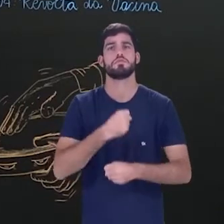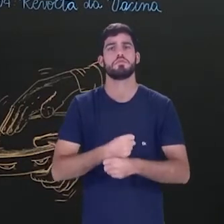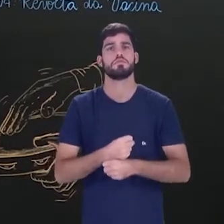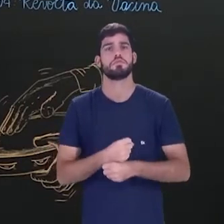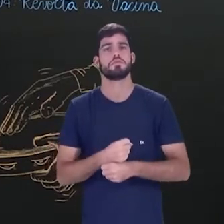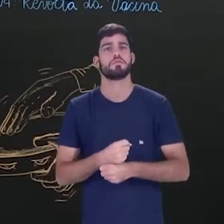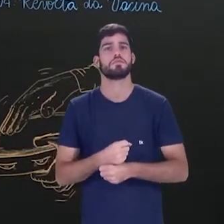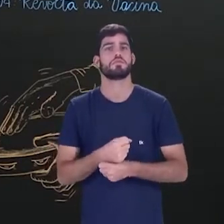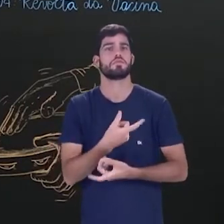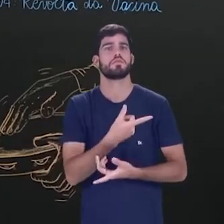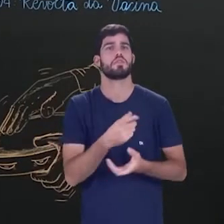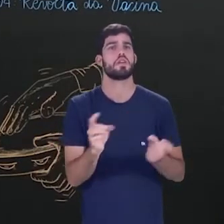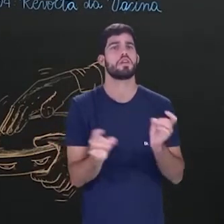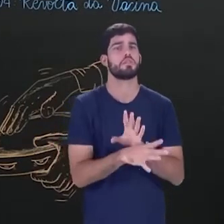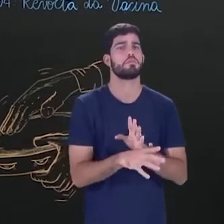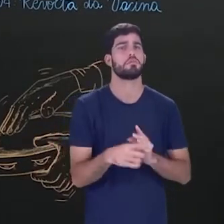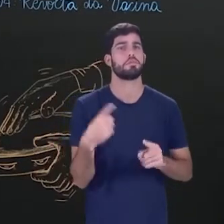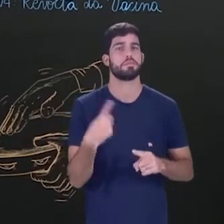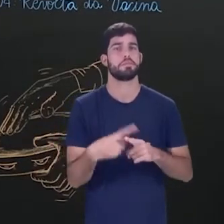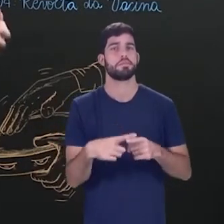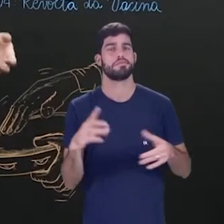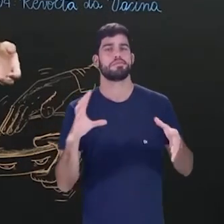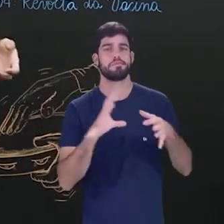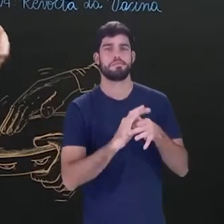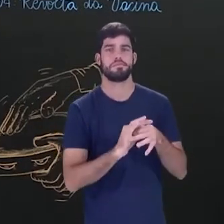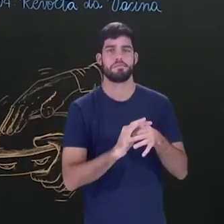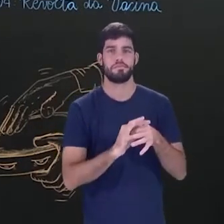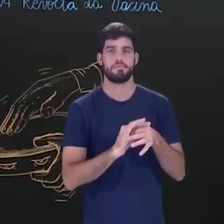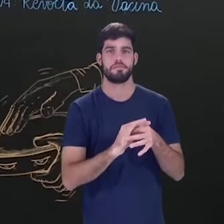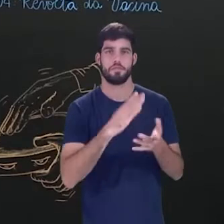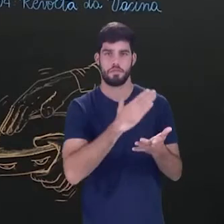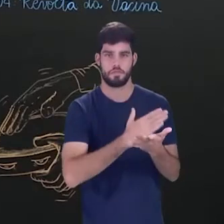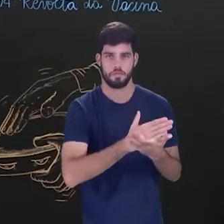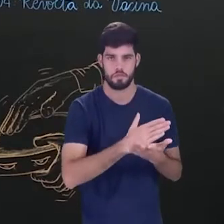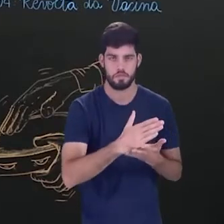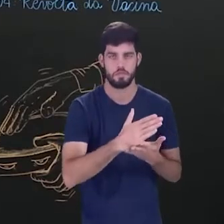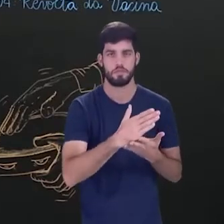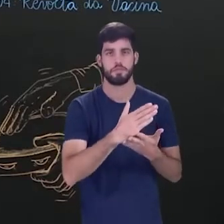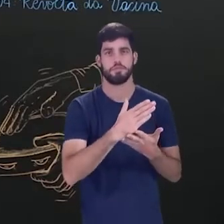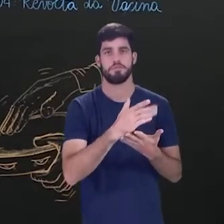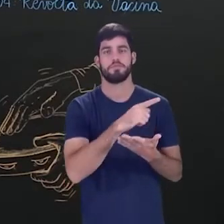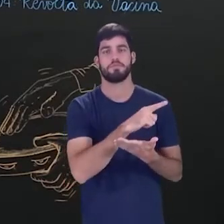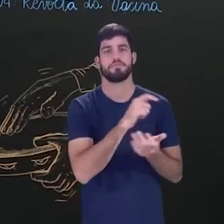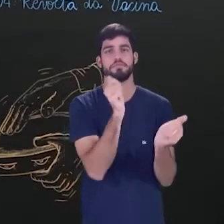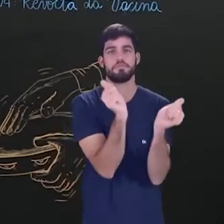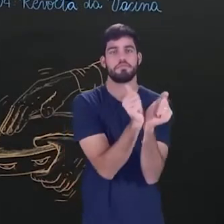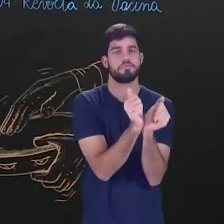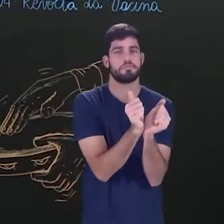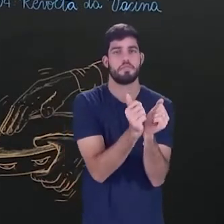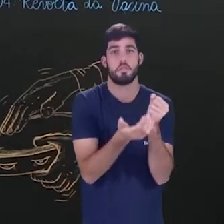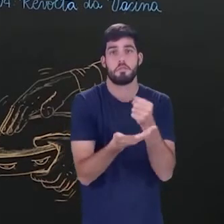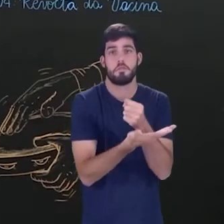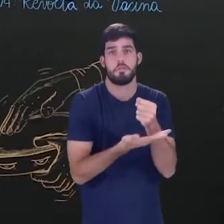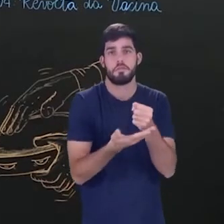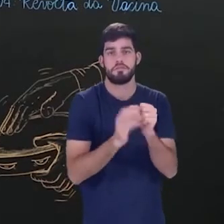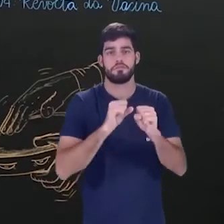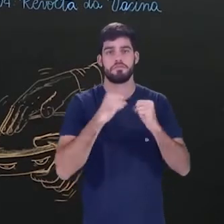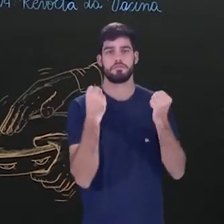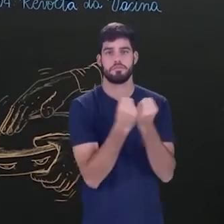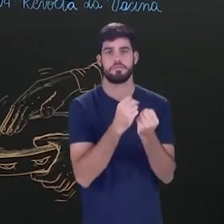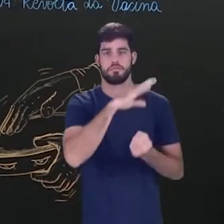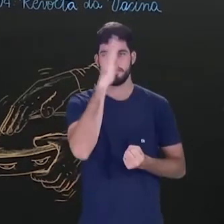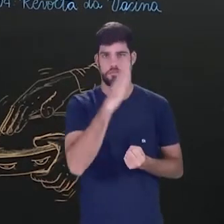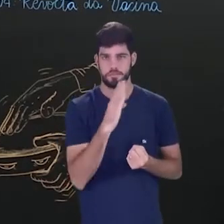que existia essa relação? Desde o início da colonização, e que continuou no Império, a escravidão era a base da sociedade